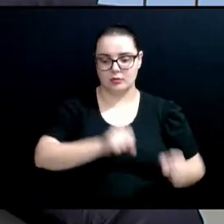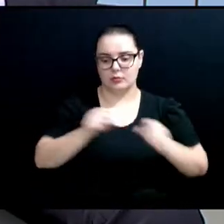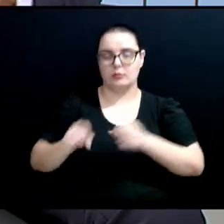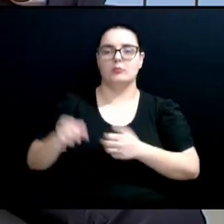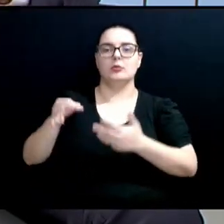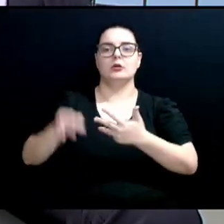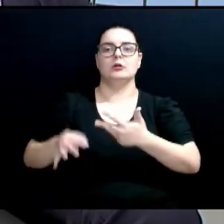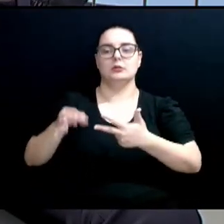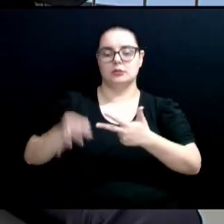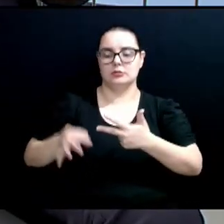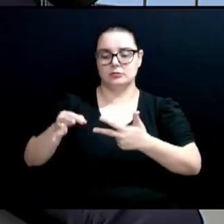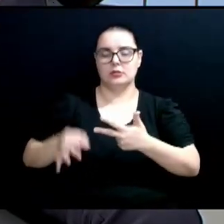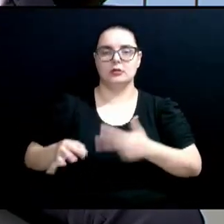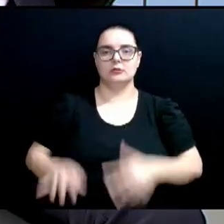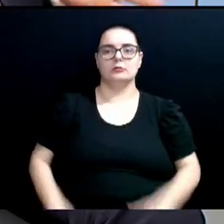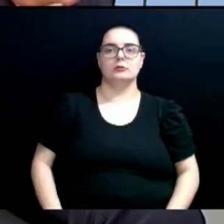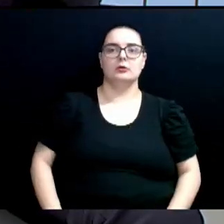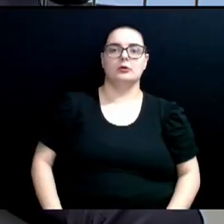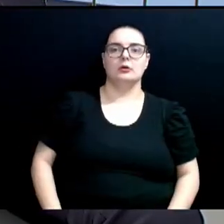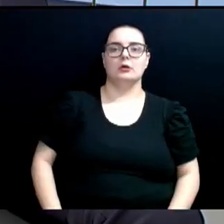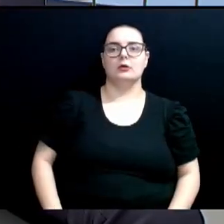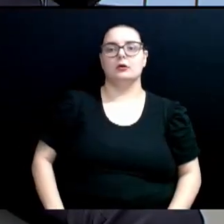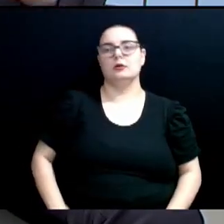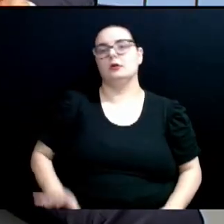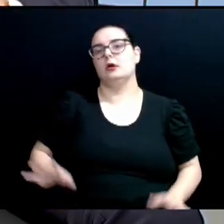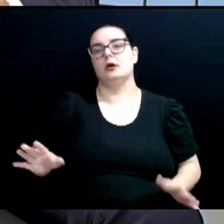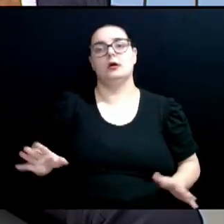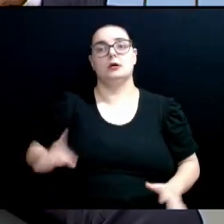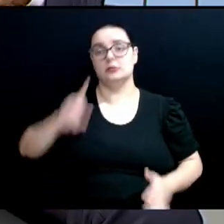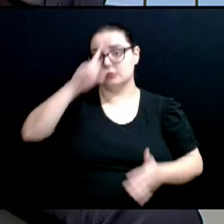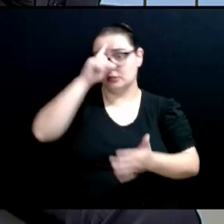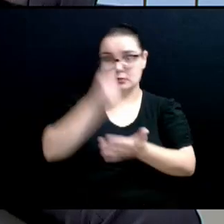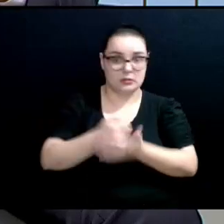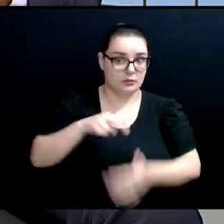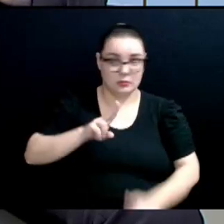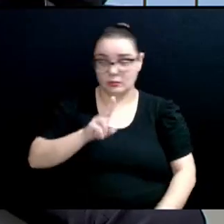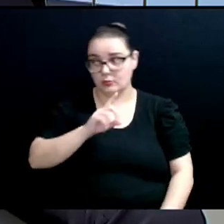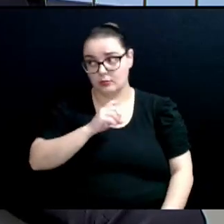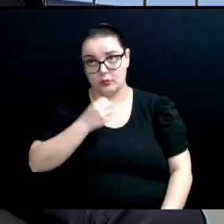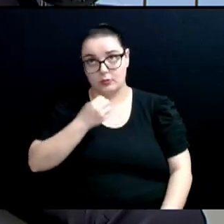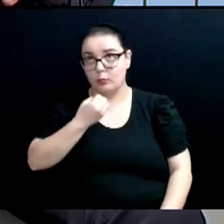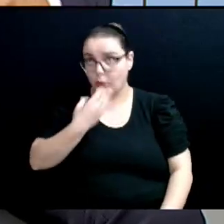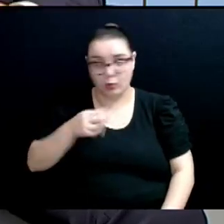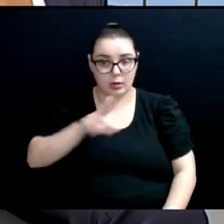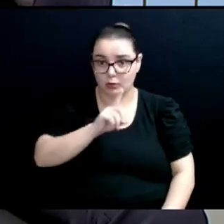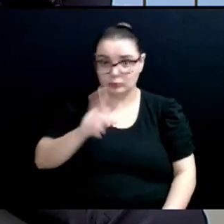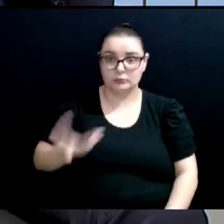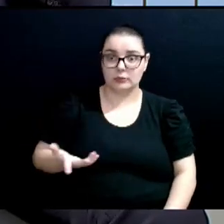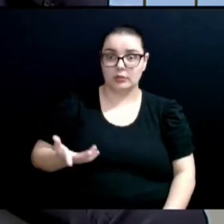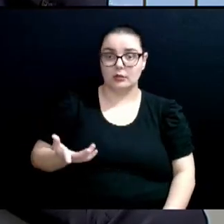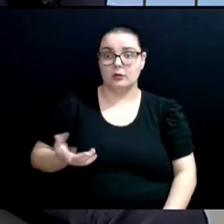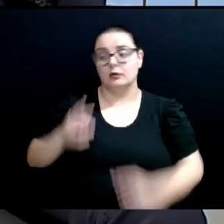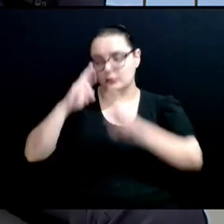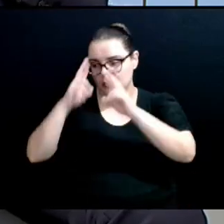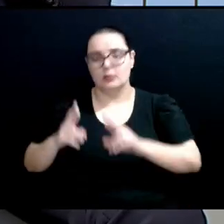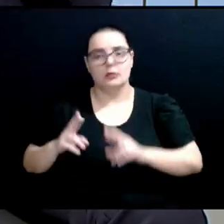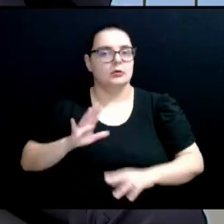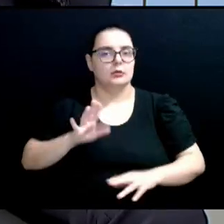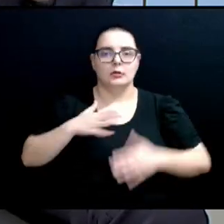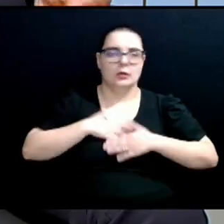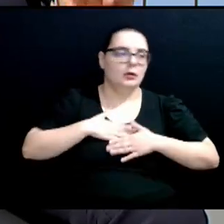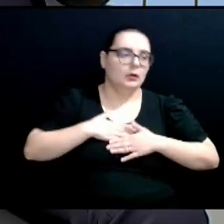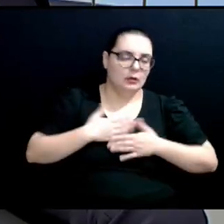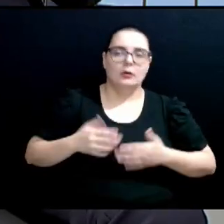Poder Judiciário, mas se a decisão é boa, não, nós temos que respeitá-la. Se não está contente, recorre, podemos fazer